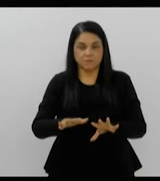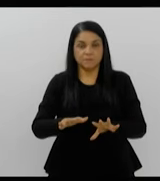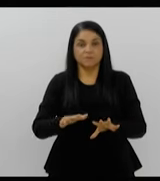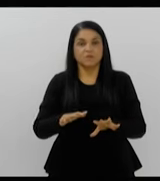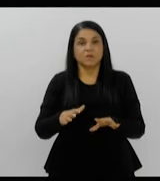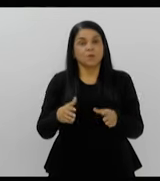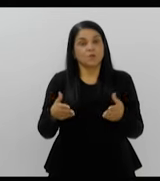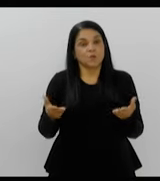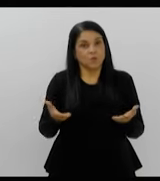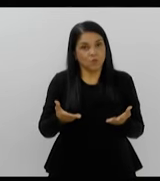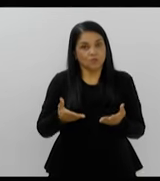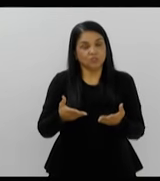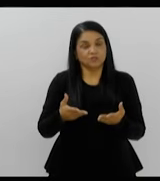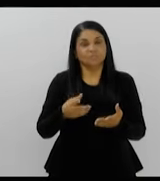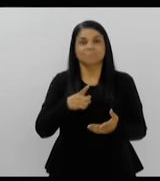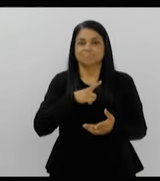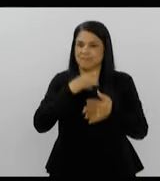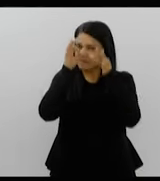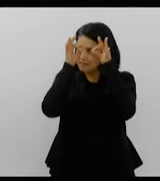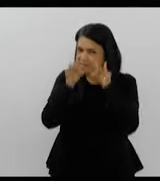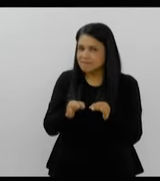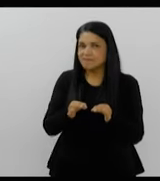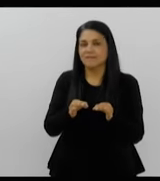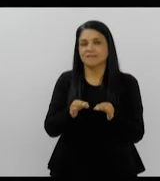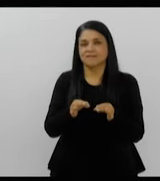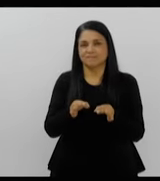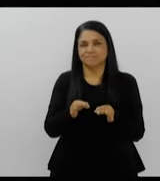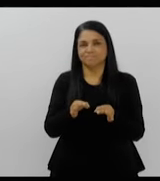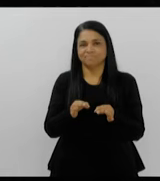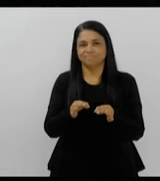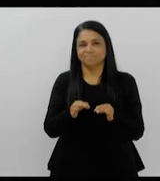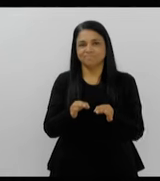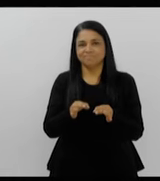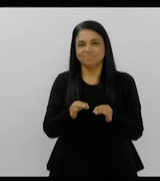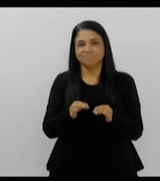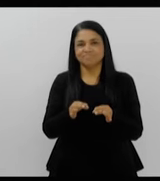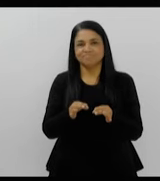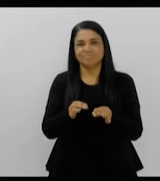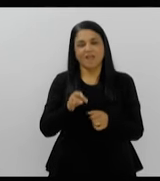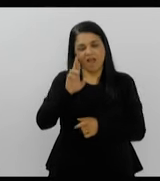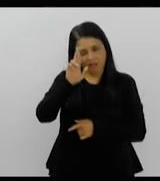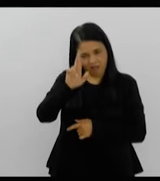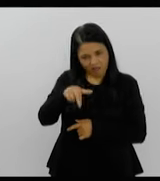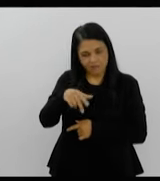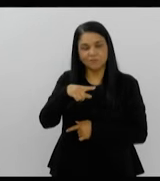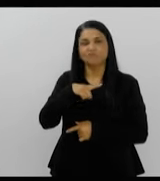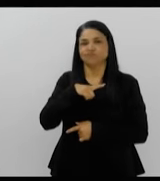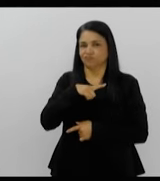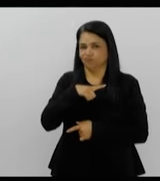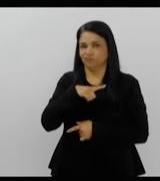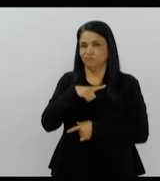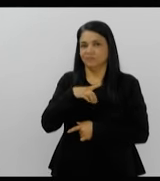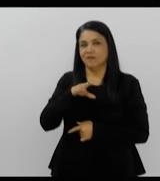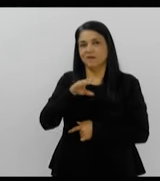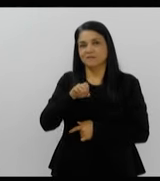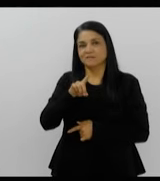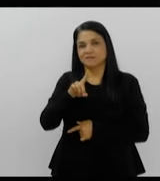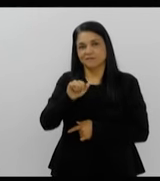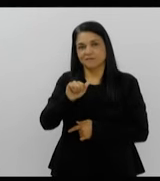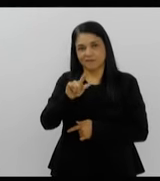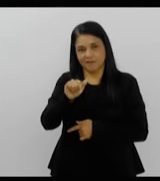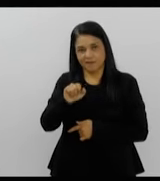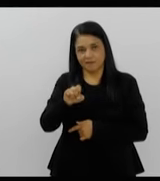Hoje temos a certeza que tínhamos razão. A SEDAI foi